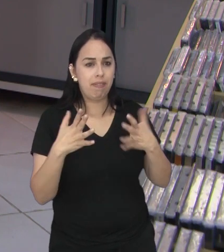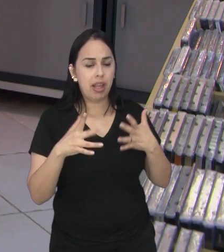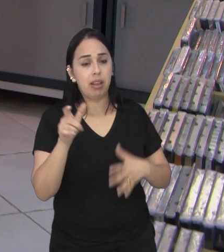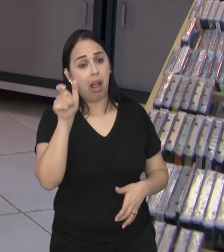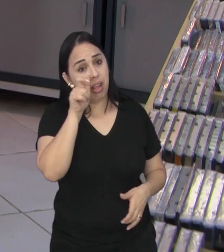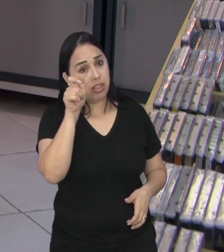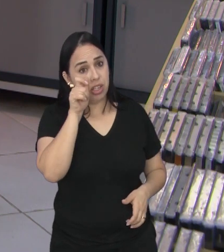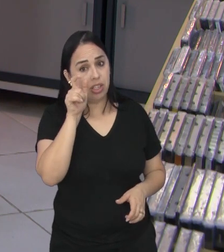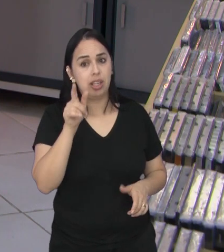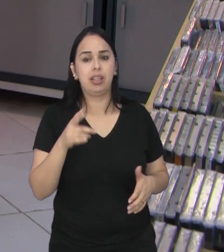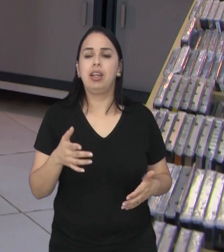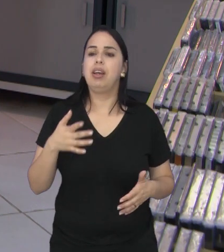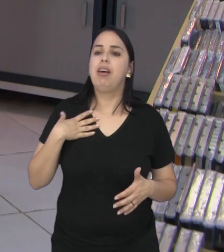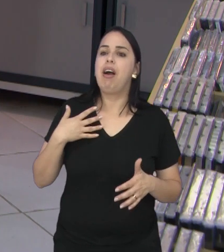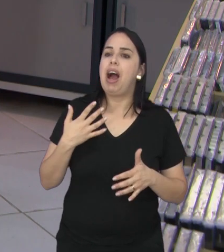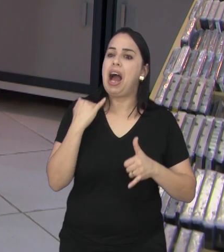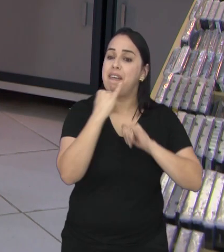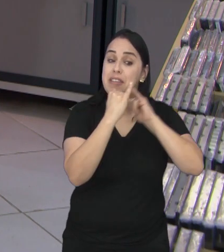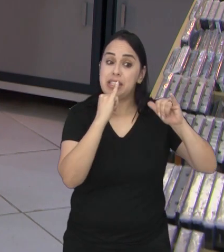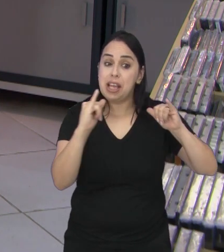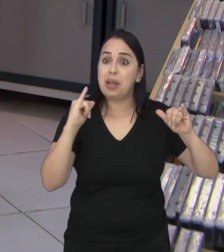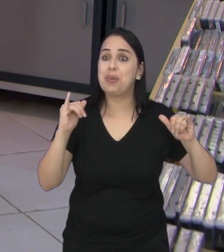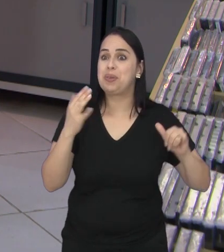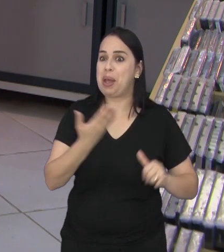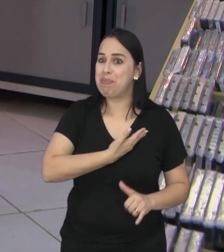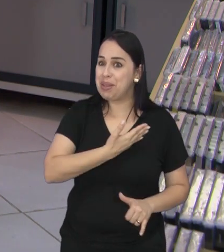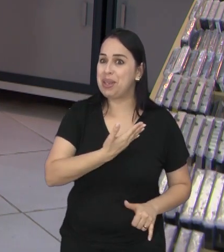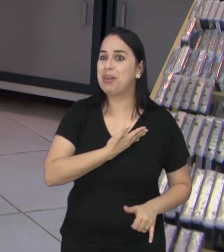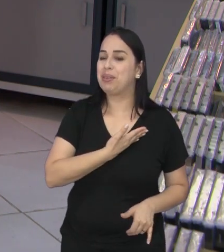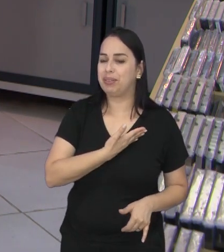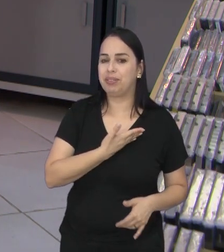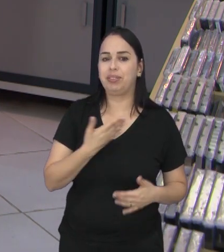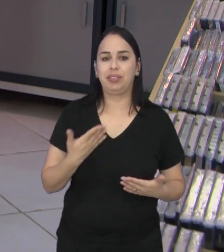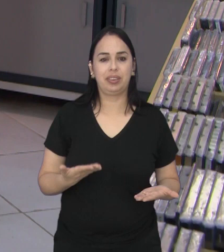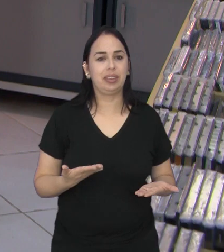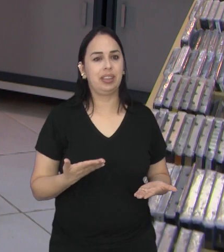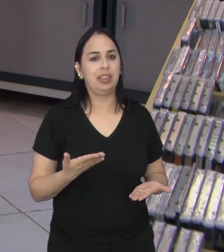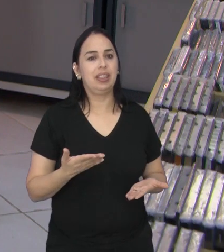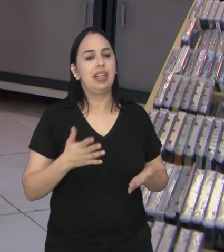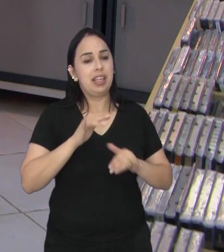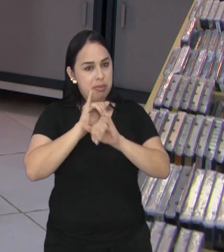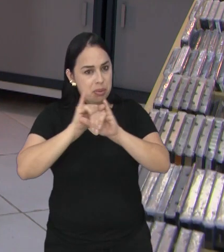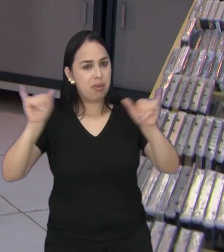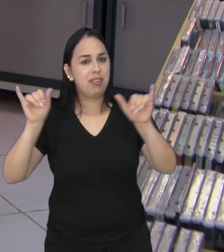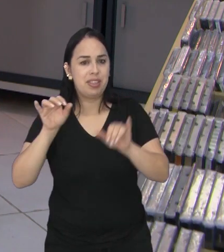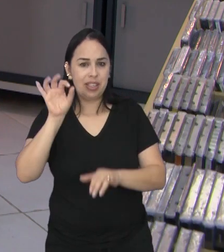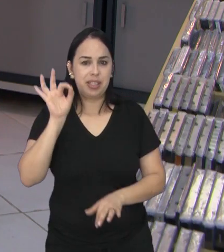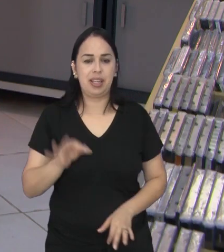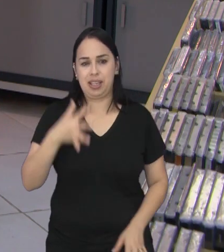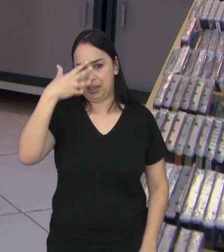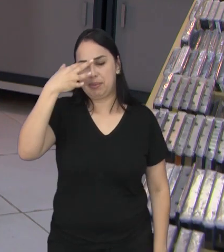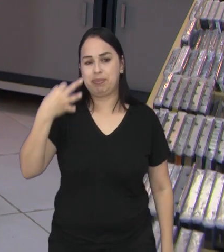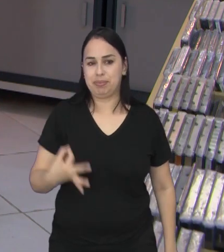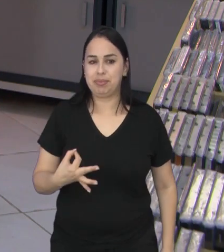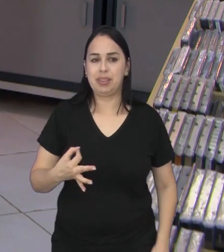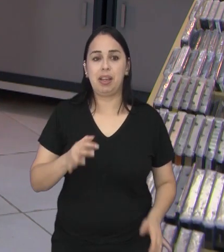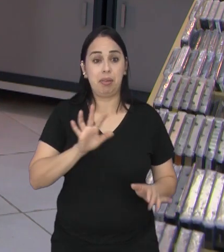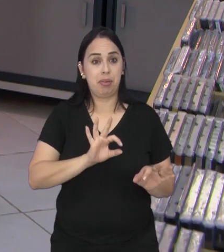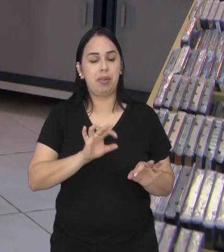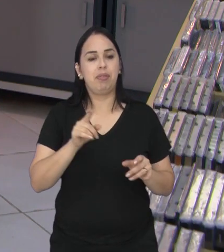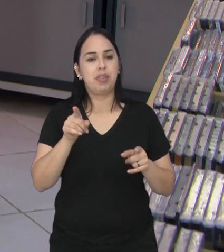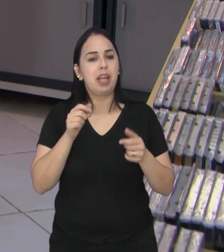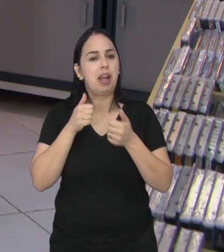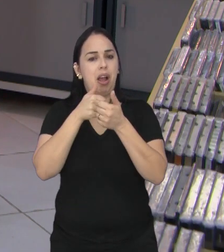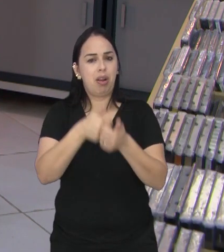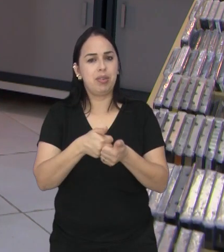uma supervalorização falando pros também. amigos, pra família, e por aí vai. Então é isso, o pessoal vai falar com certeza. A gente vai deixar tudo aqui para vocês acompanharem a